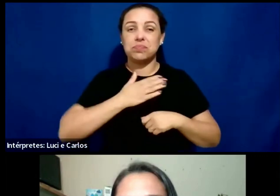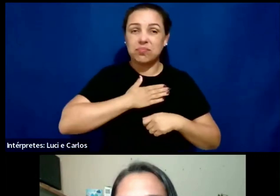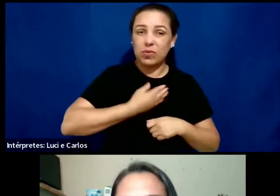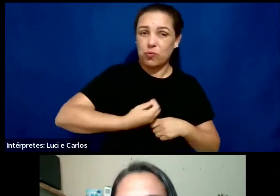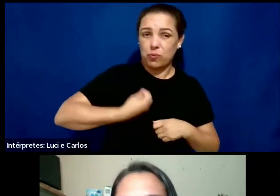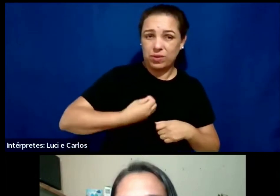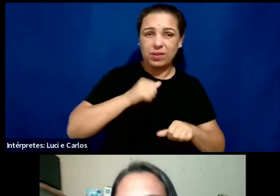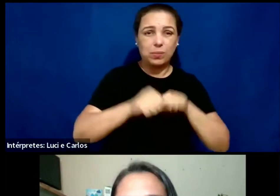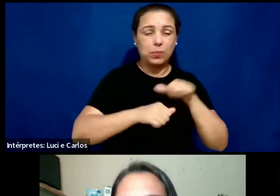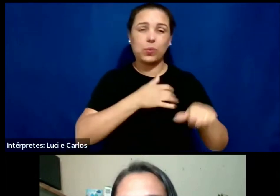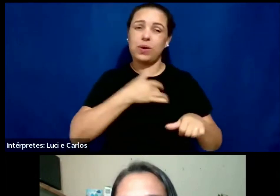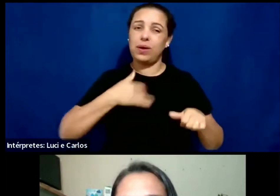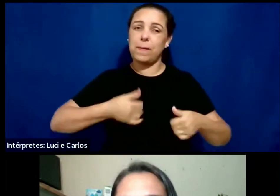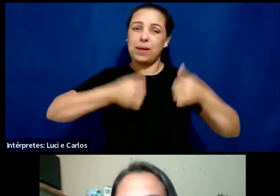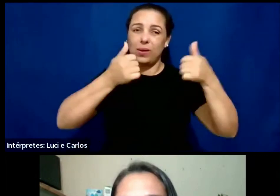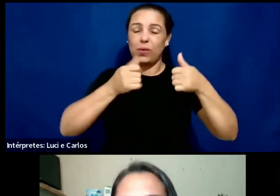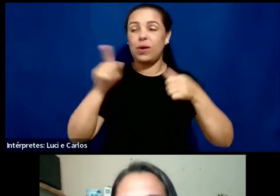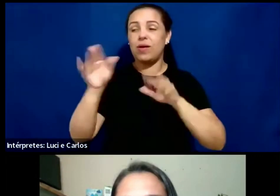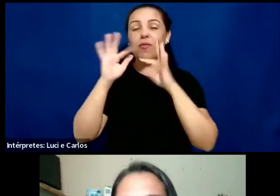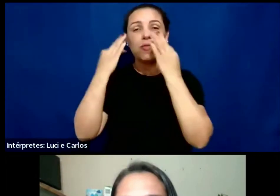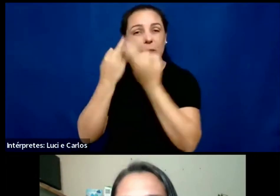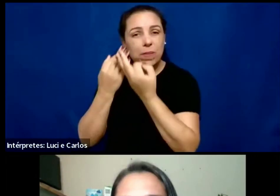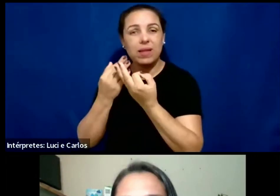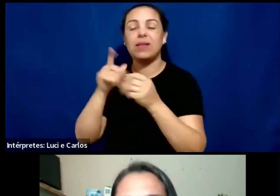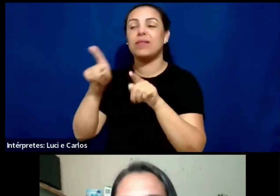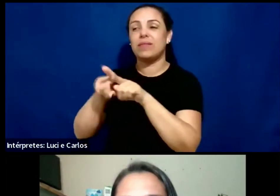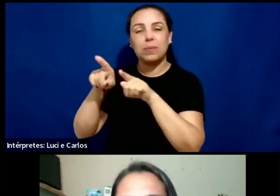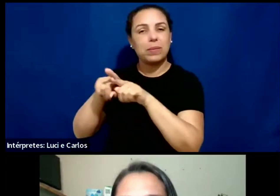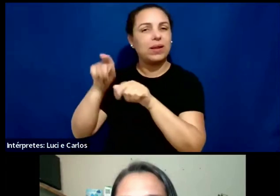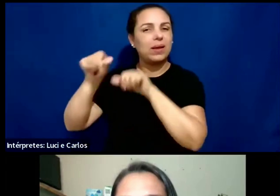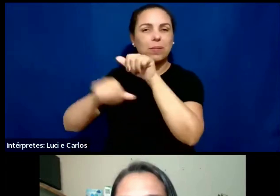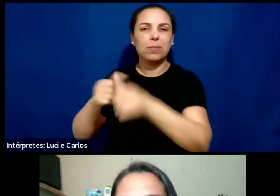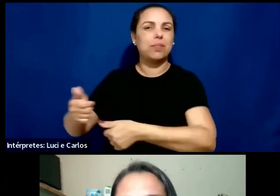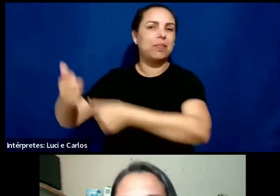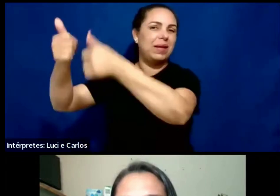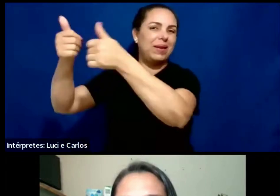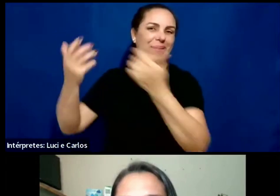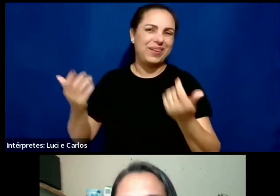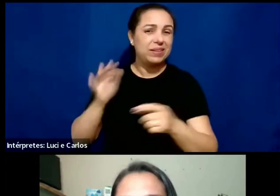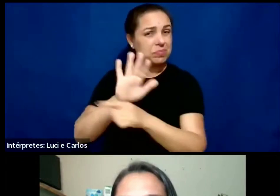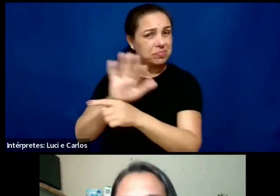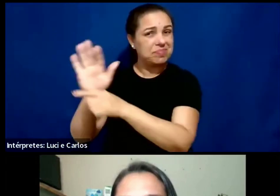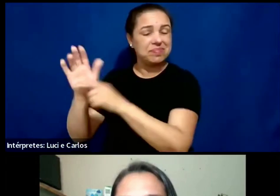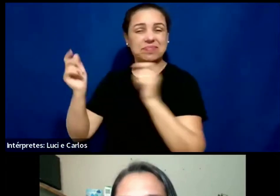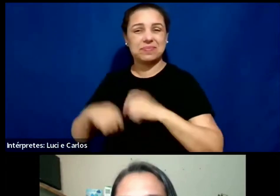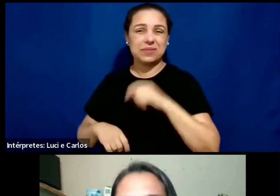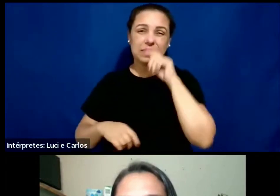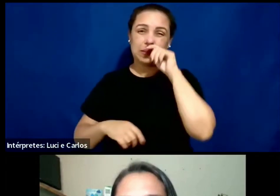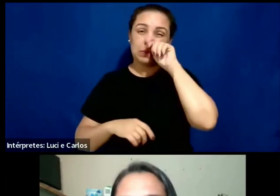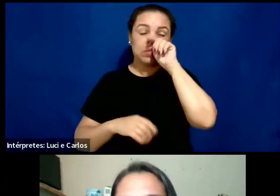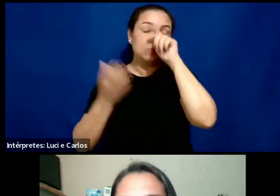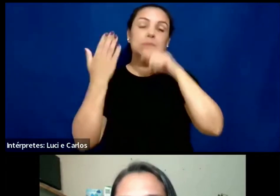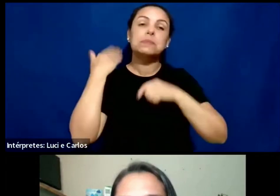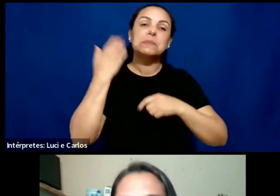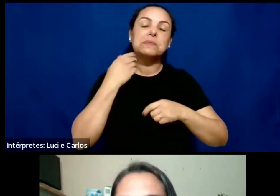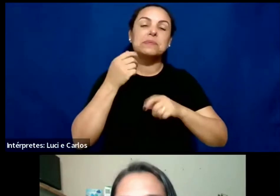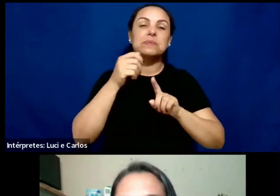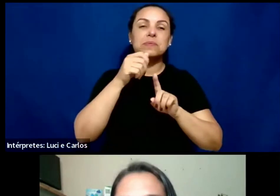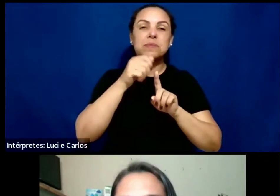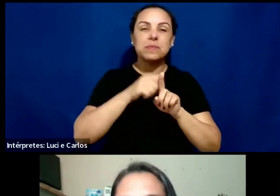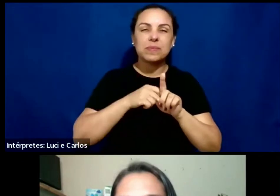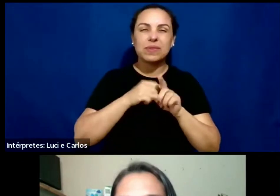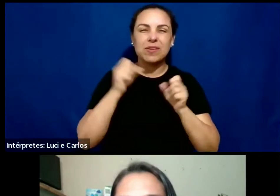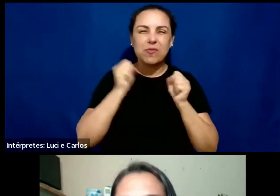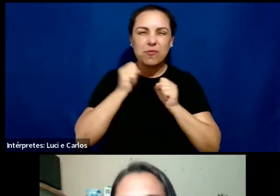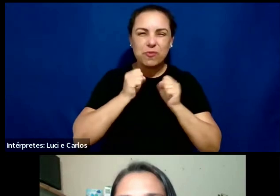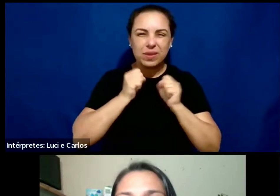começou a tomar água magnetizada, foi em maio de 2023. Foi o primeiro inverno da vida dos meus 2 filhos que